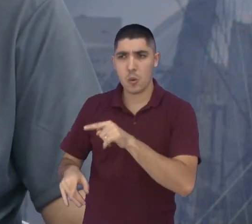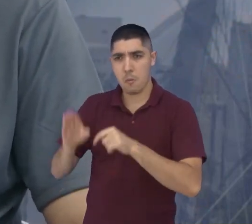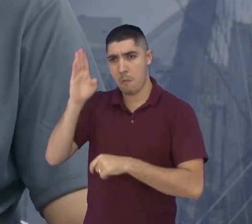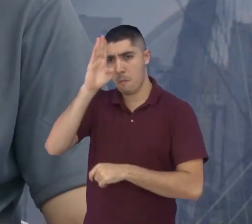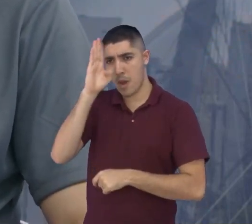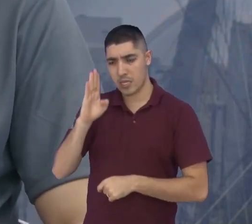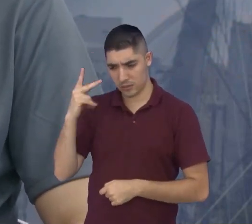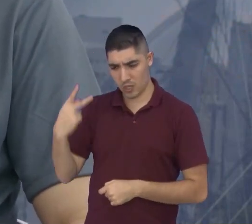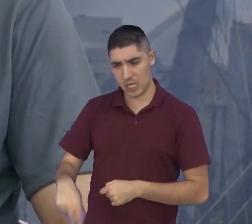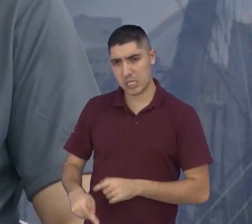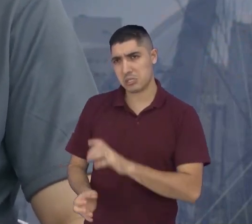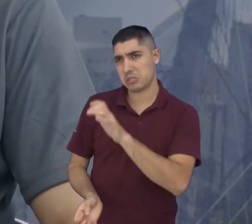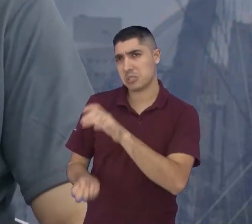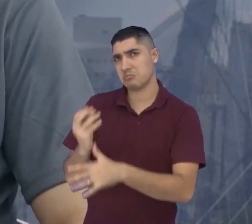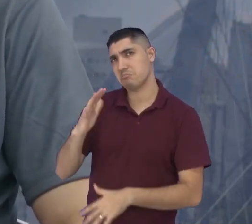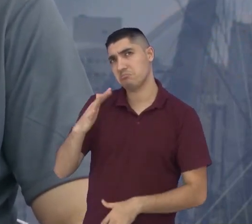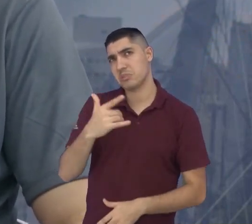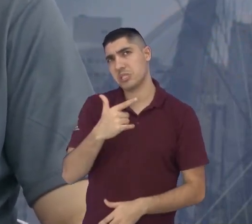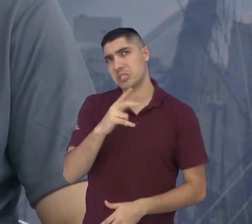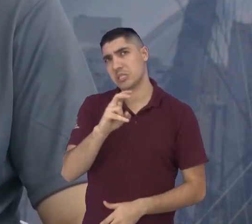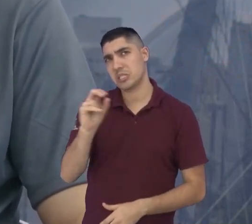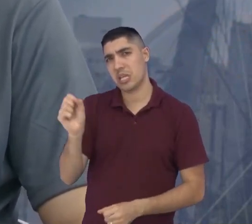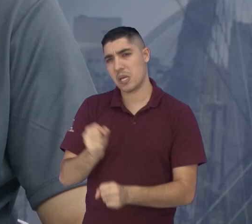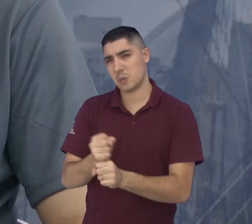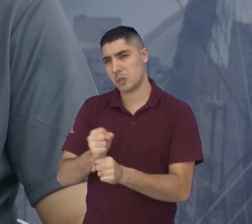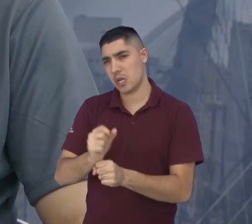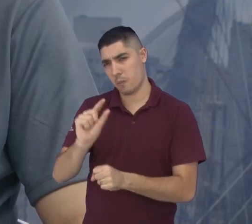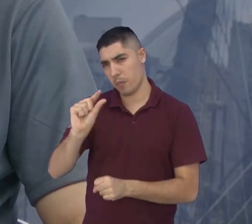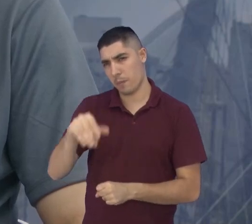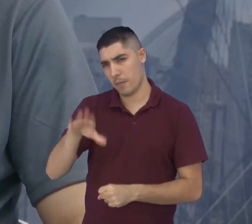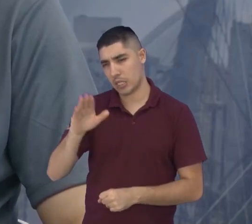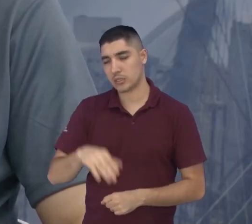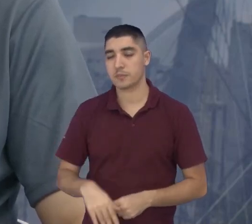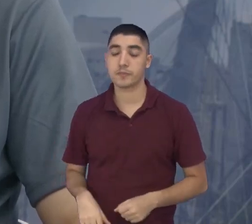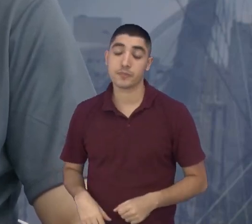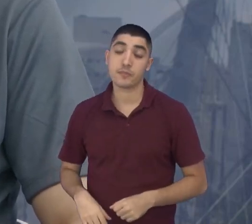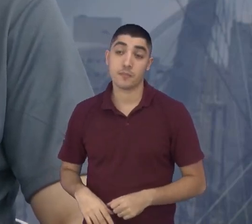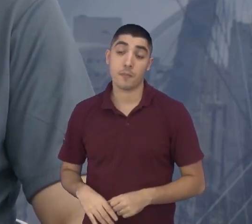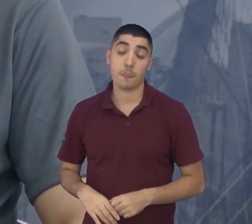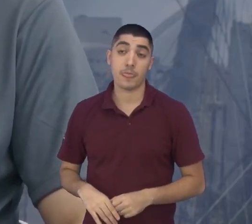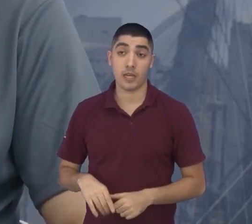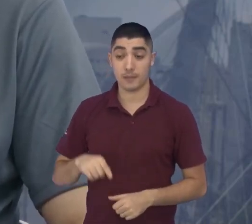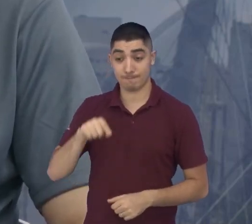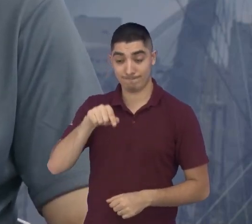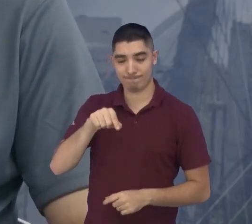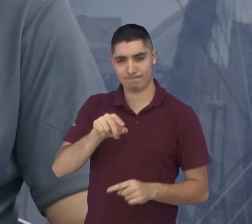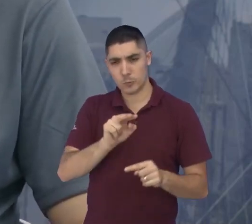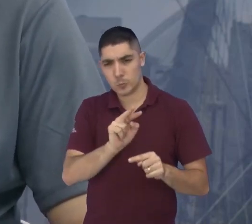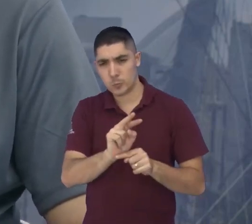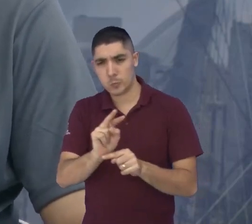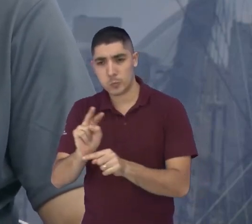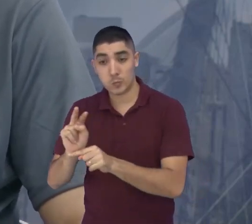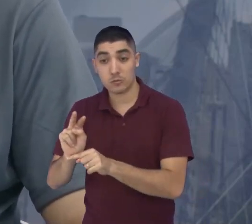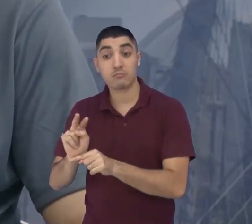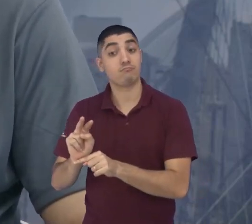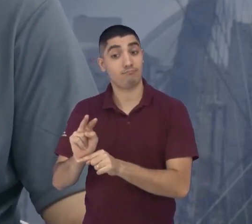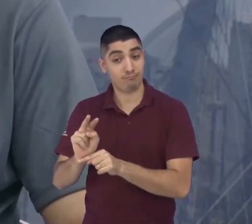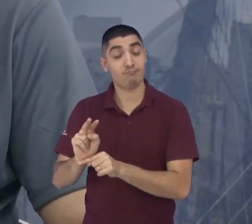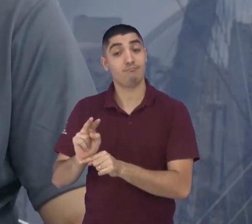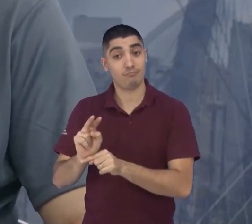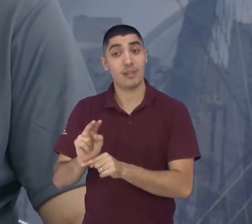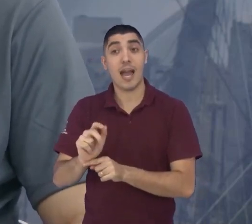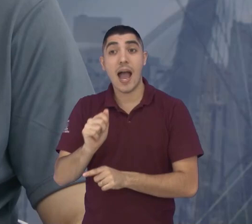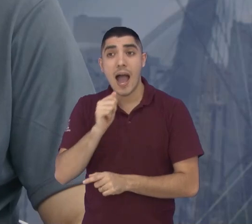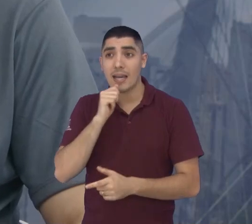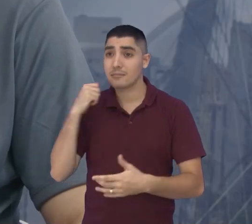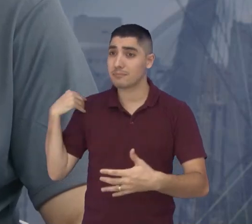anos. Então, essa parte da preservação é um campo que está todo ainda por acontecer no Brasil. Sim.